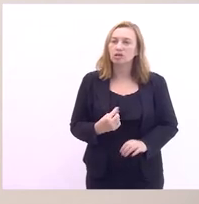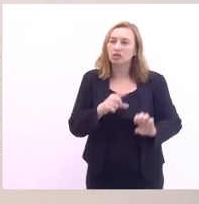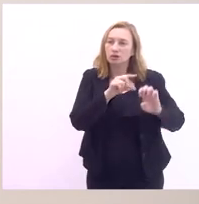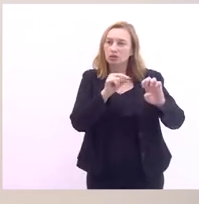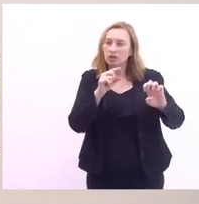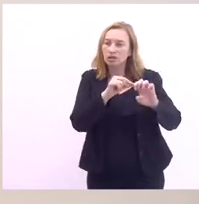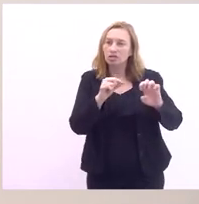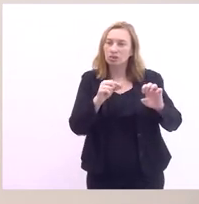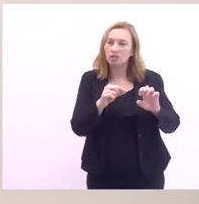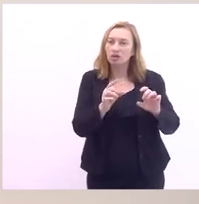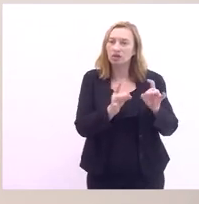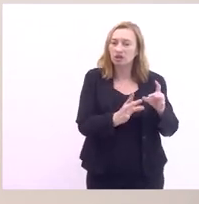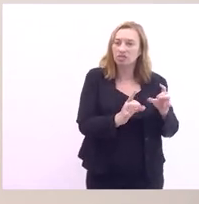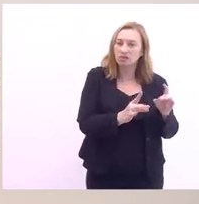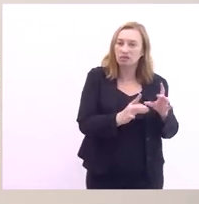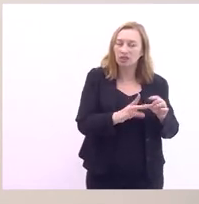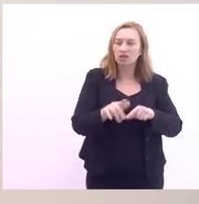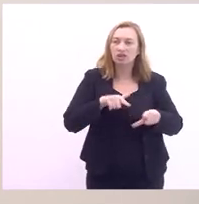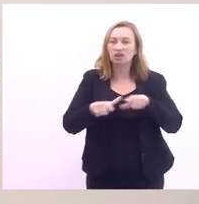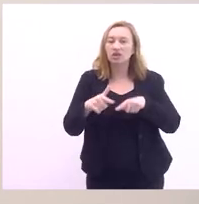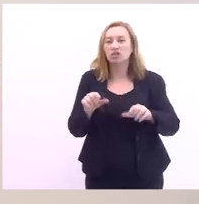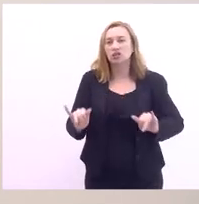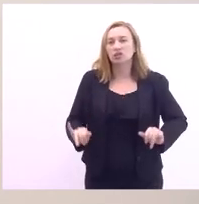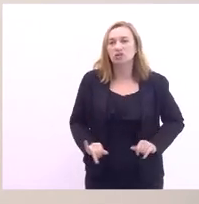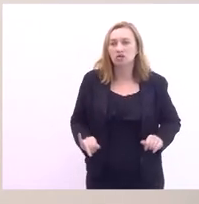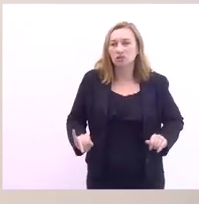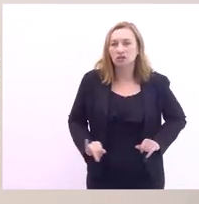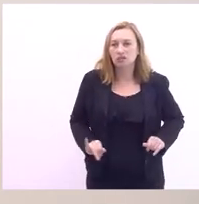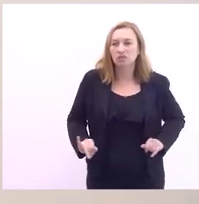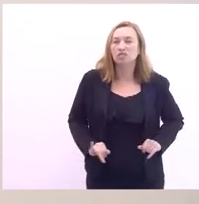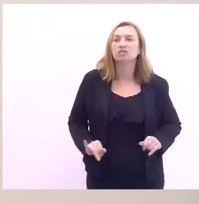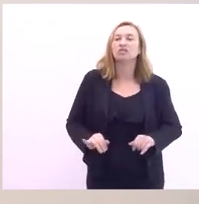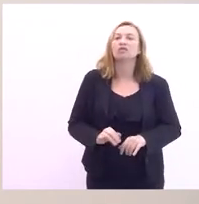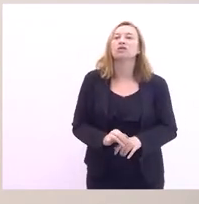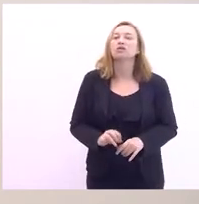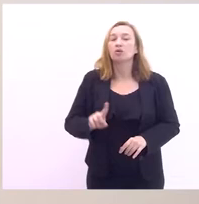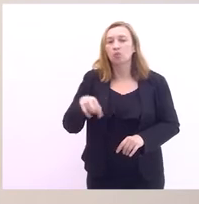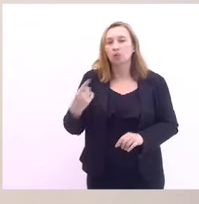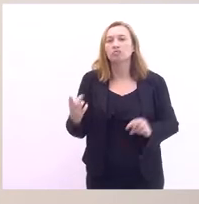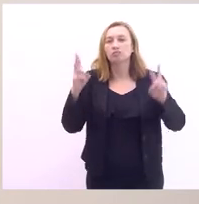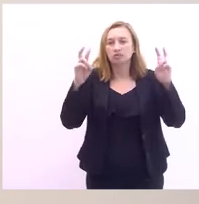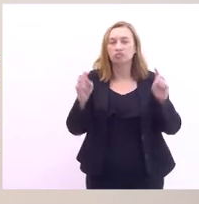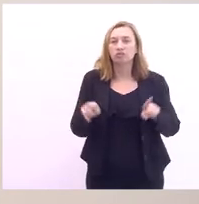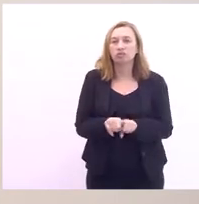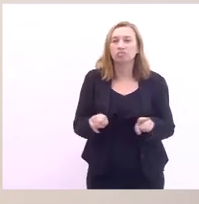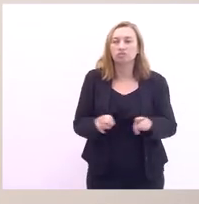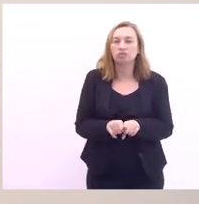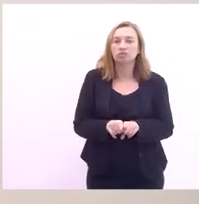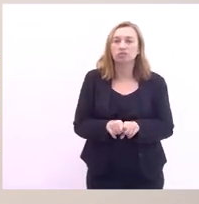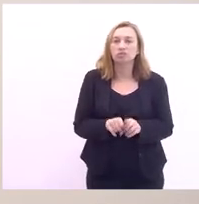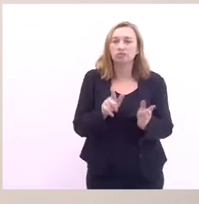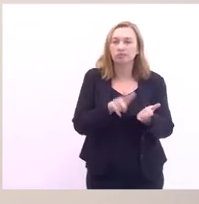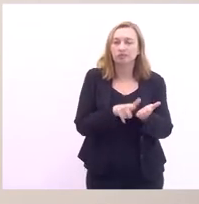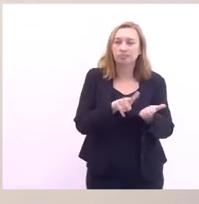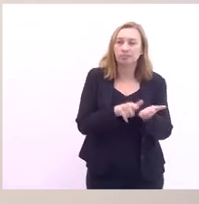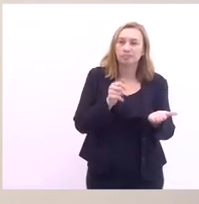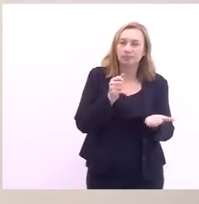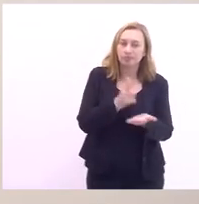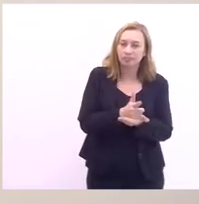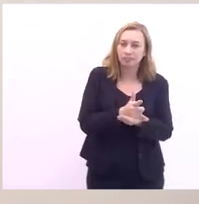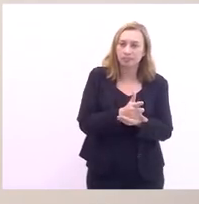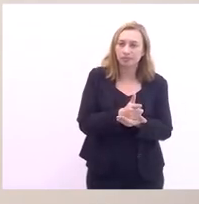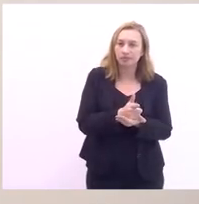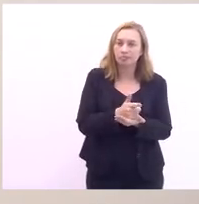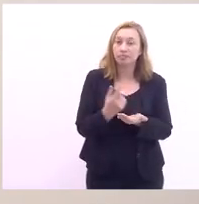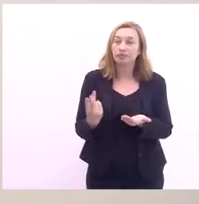comércio e serviço, a gente sofre demasiadamente. Outra questão, as contas têm discrepâncias